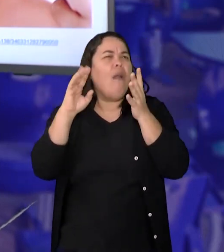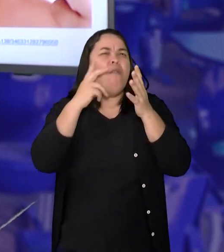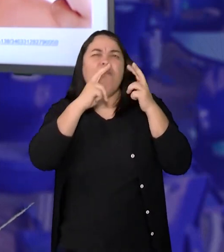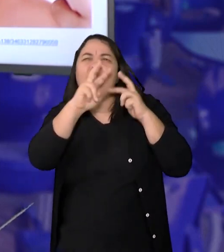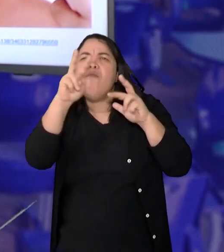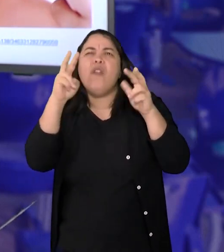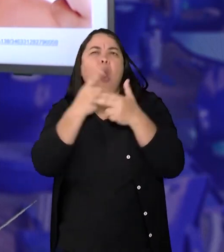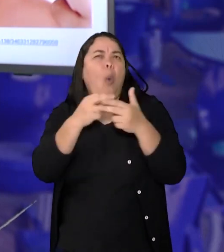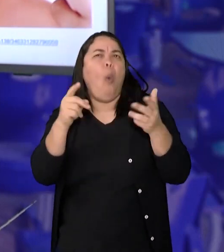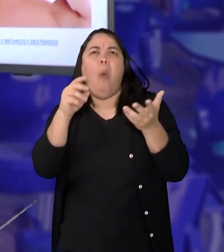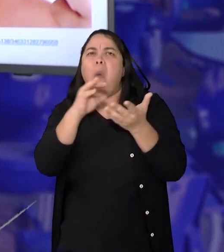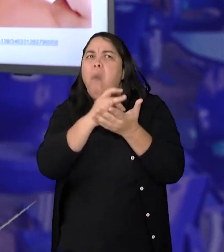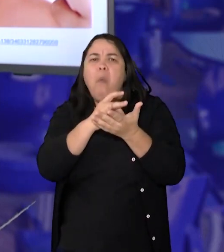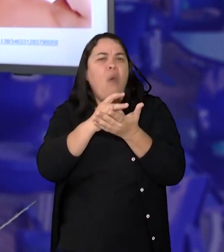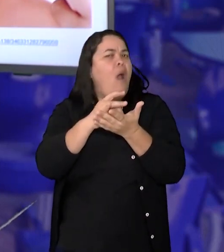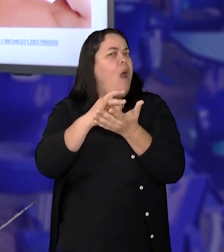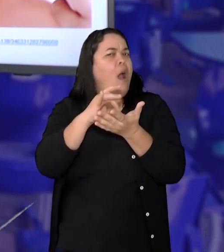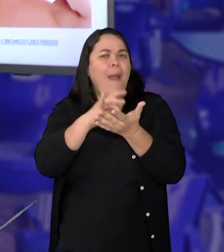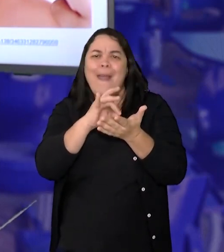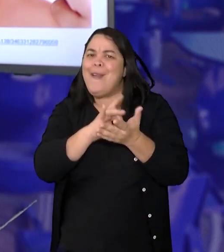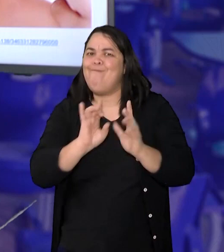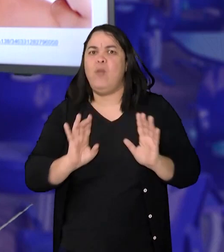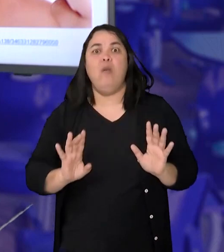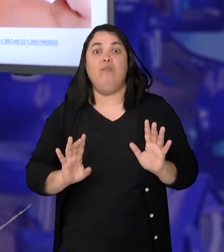na maionese? Isso daí pode